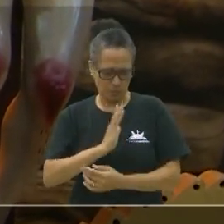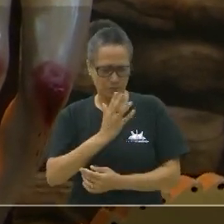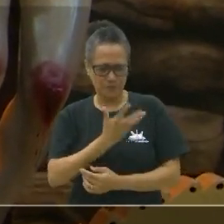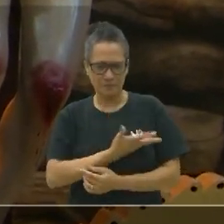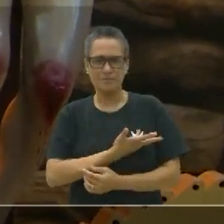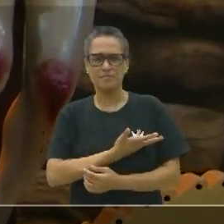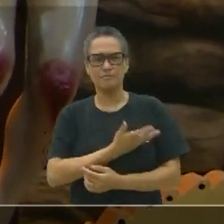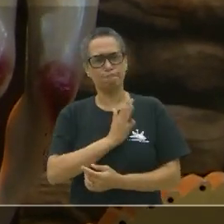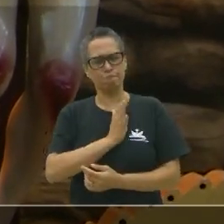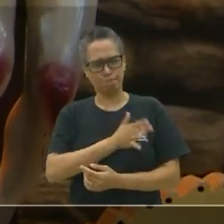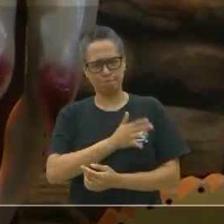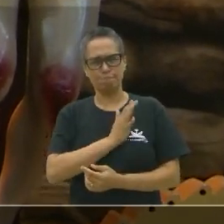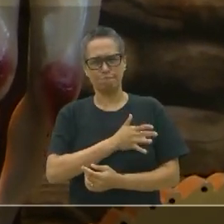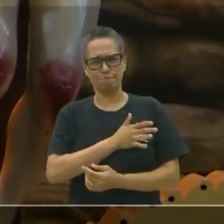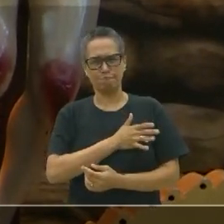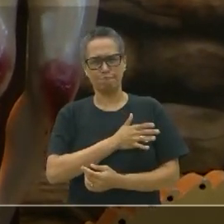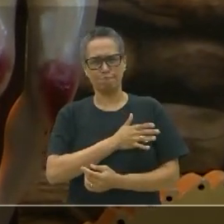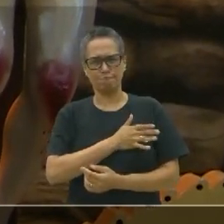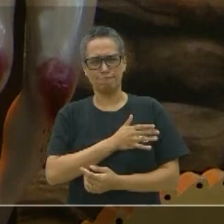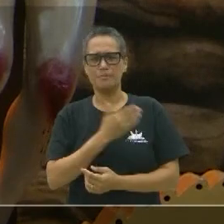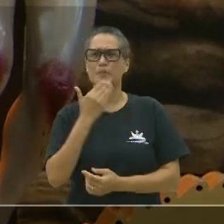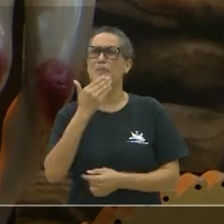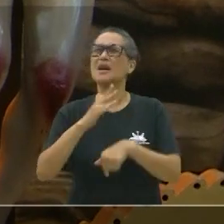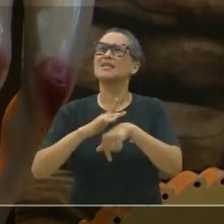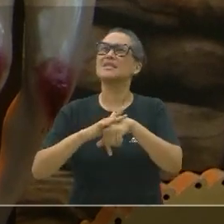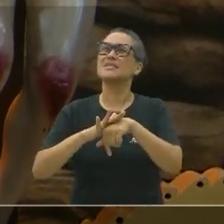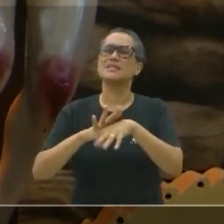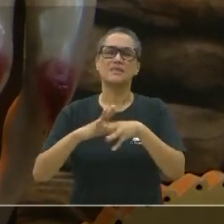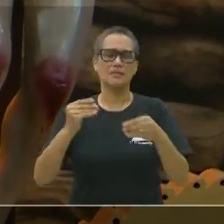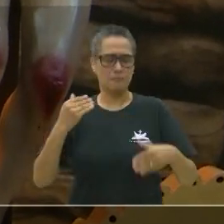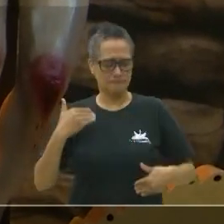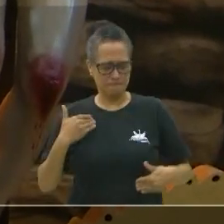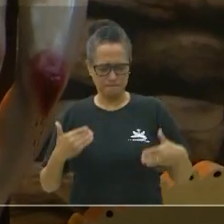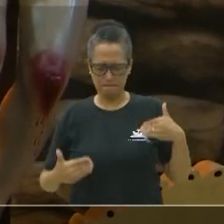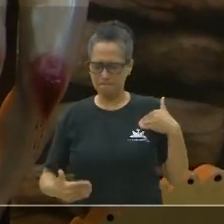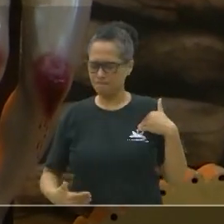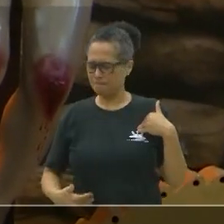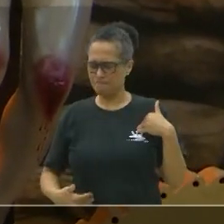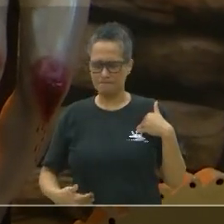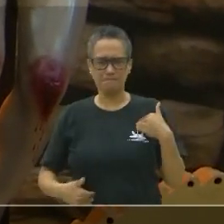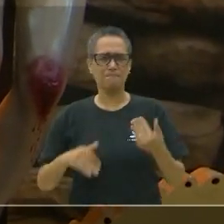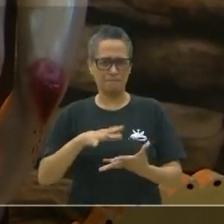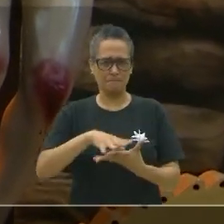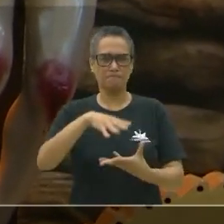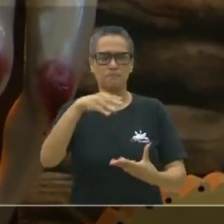coração? Que você pede essa cura, não só do corpo, mas também da alma?